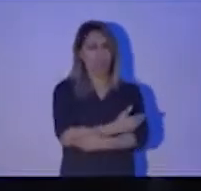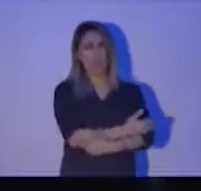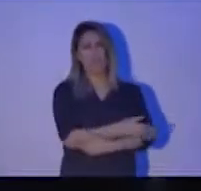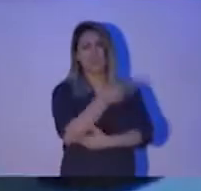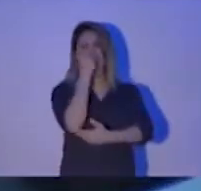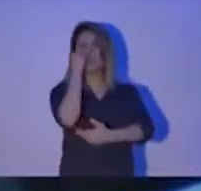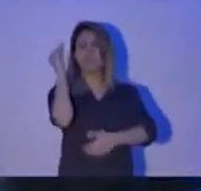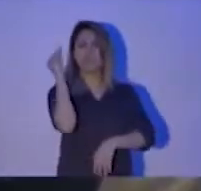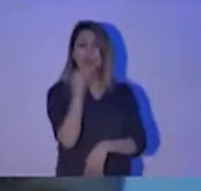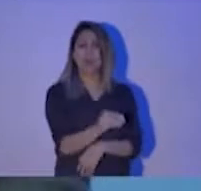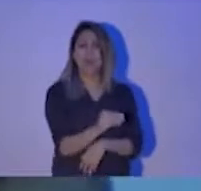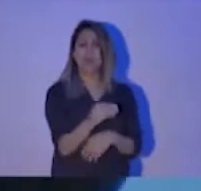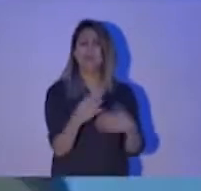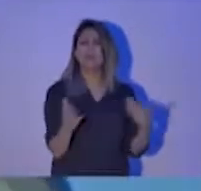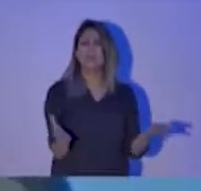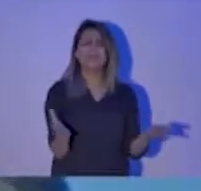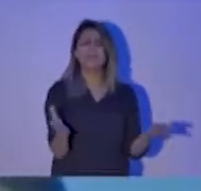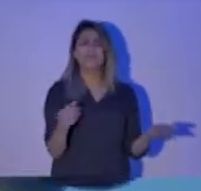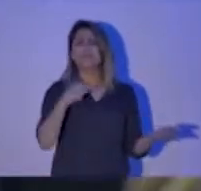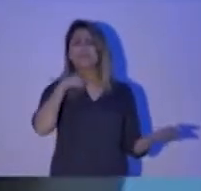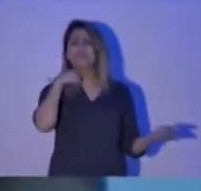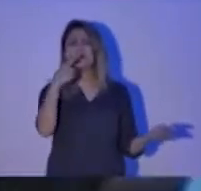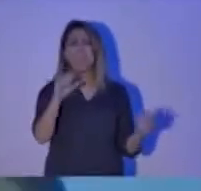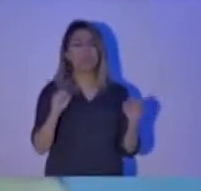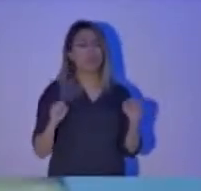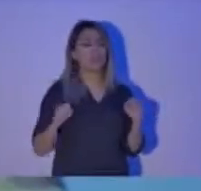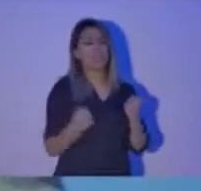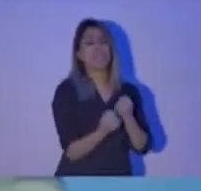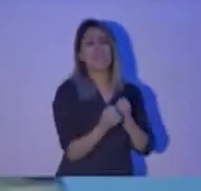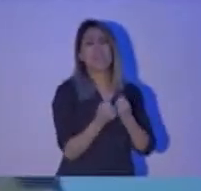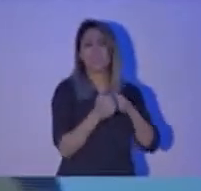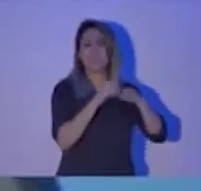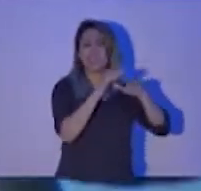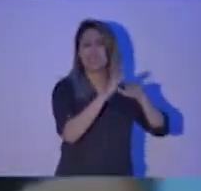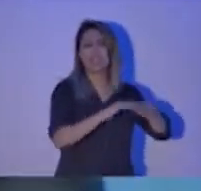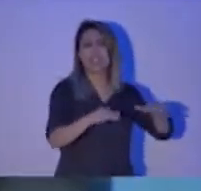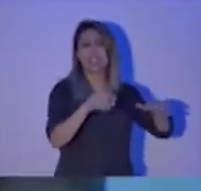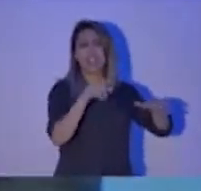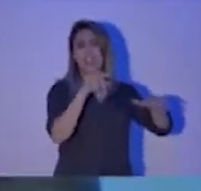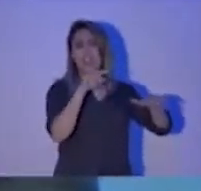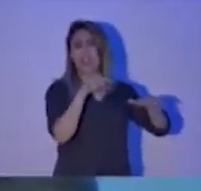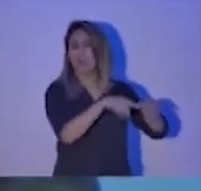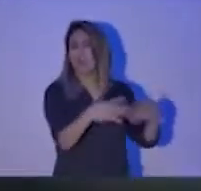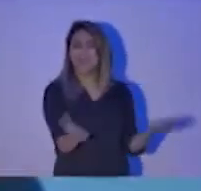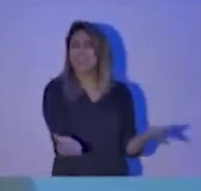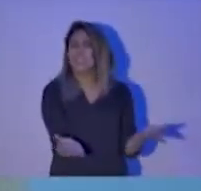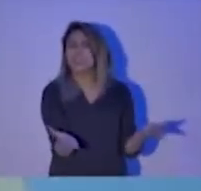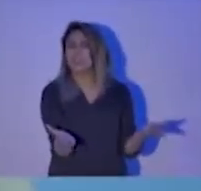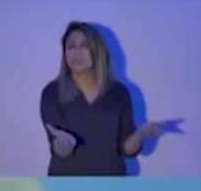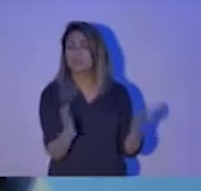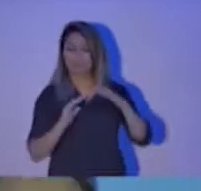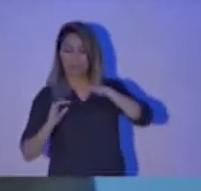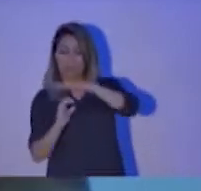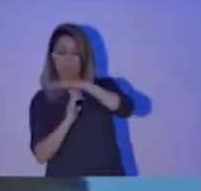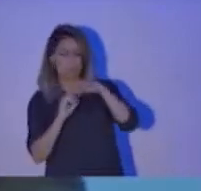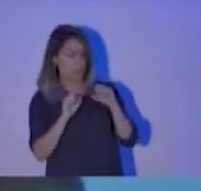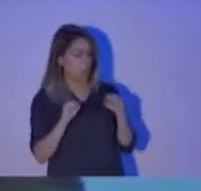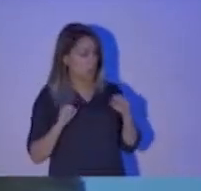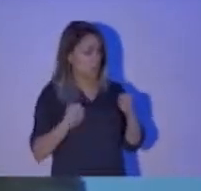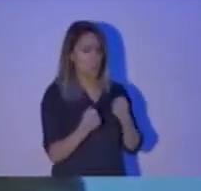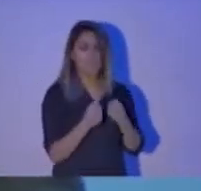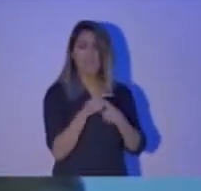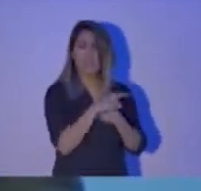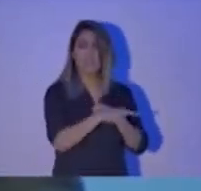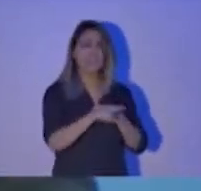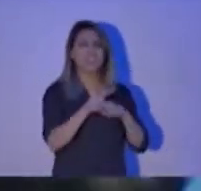E já que é creche, né? Já que é creche, bebê não tem corporação. Bebê não vai para Brasília.